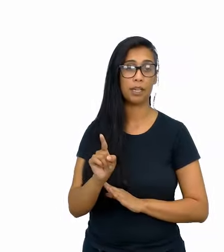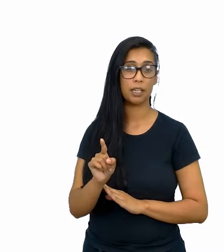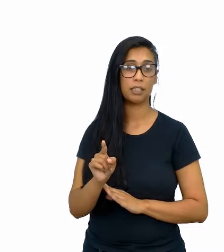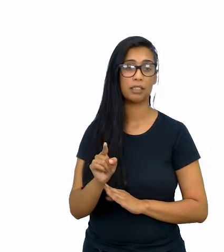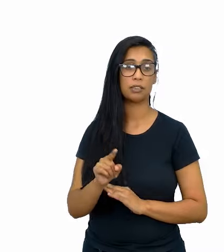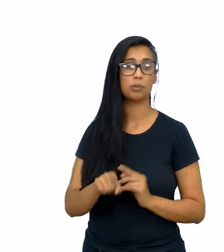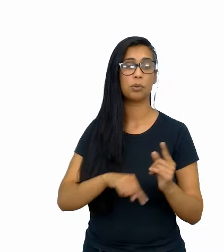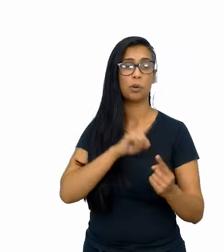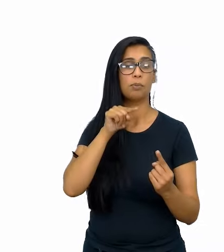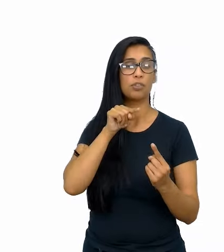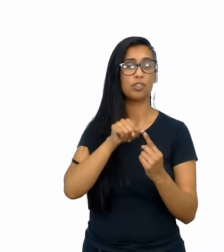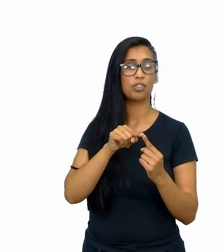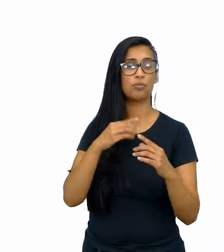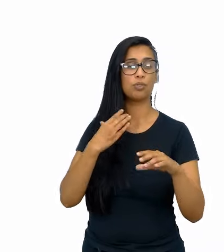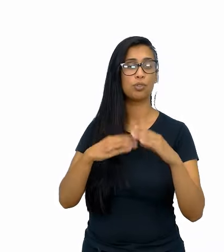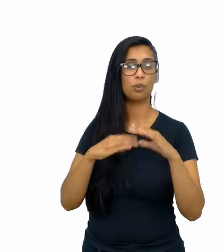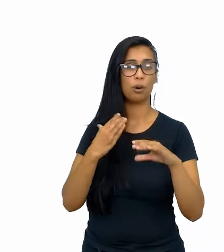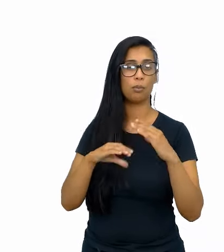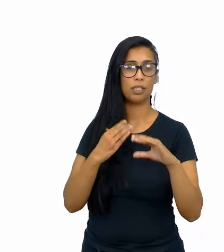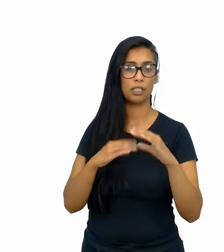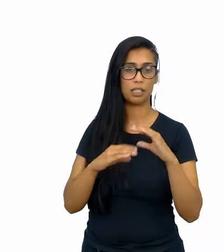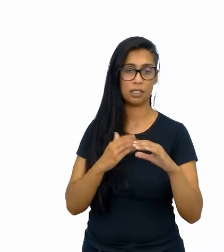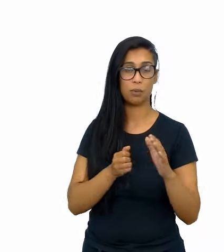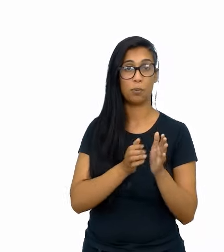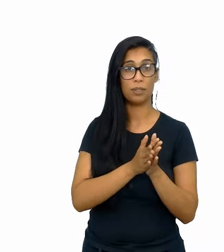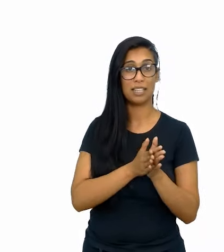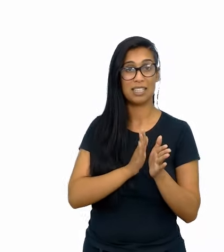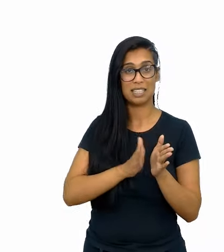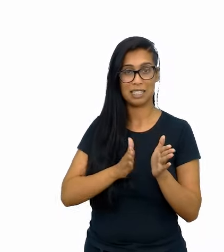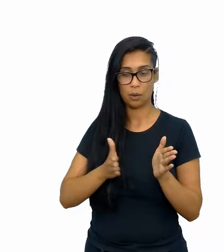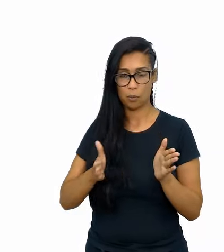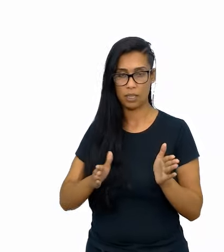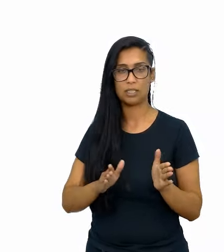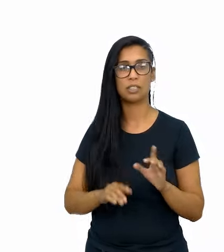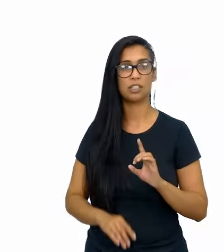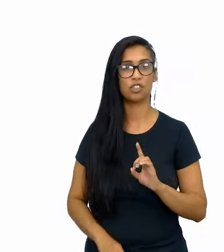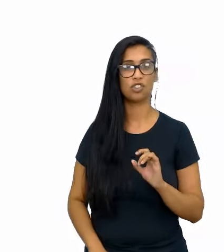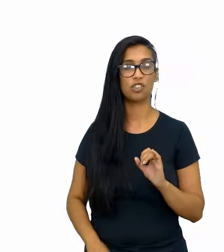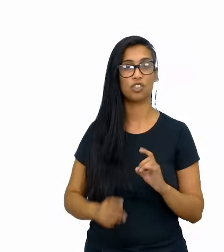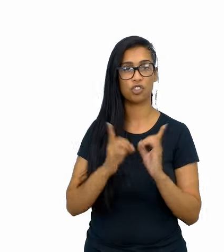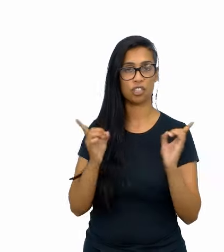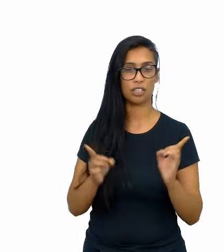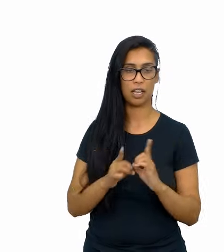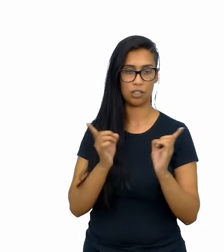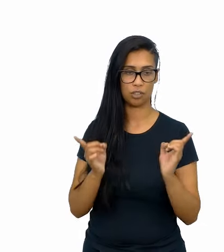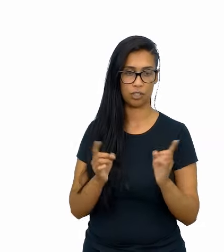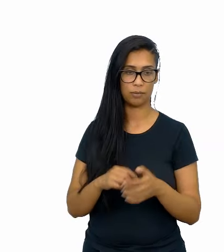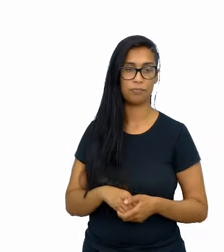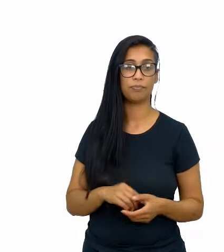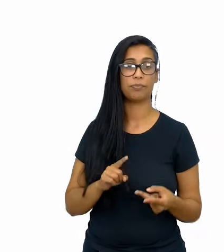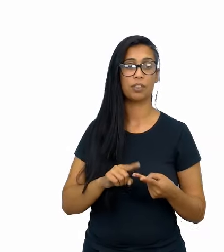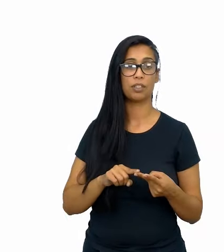dessa sequência didática? Qual é seu propósito didático? Um